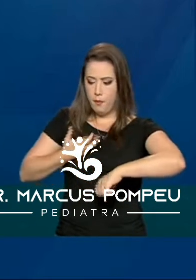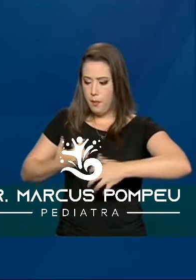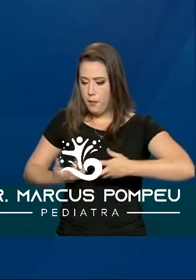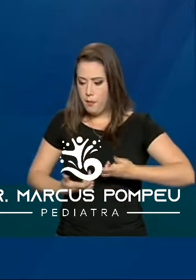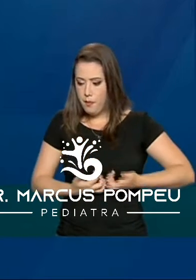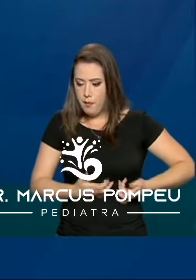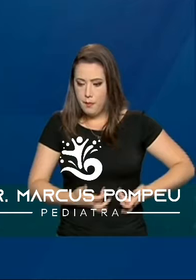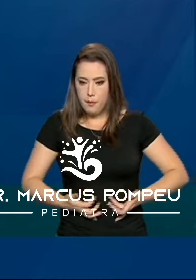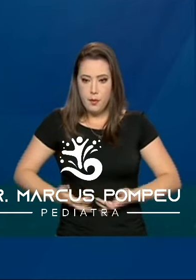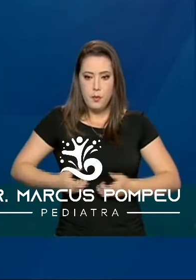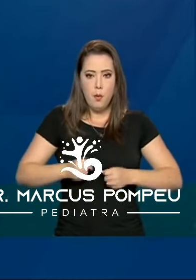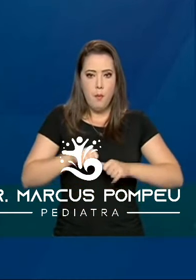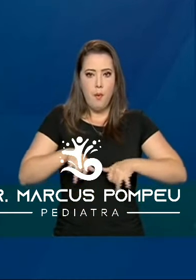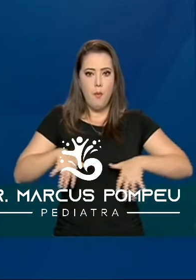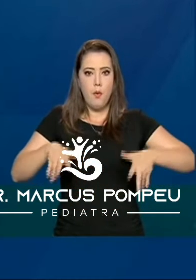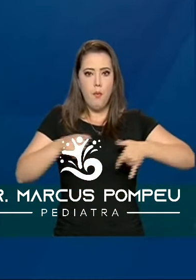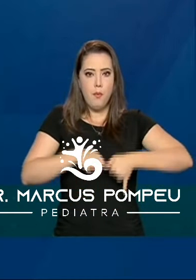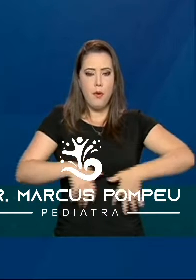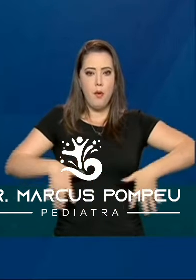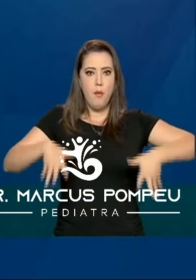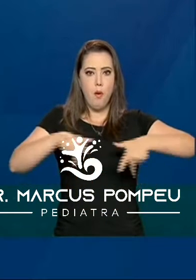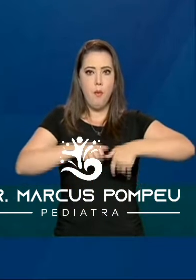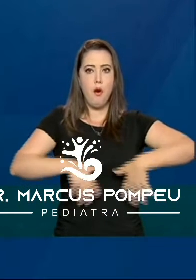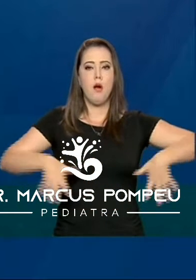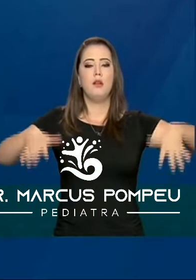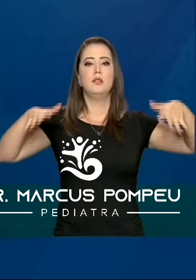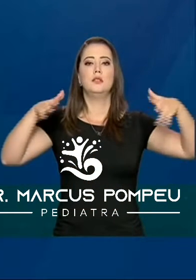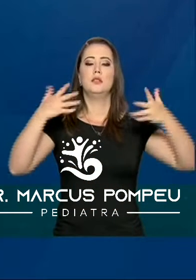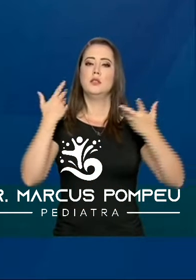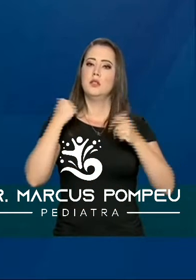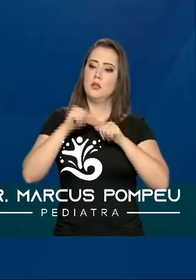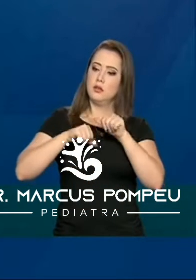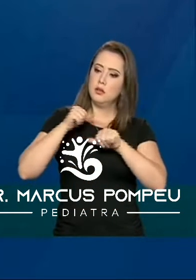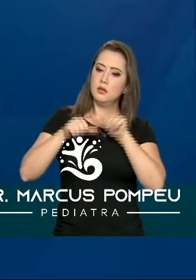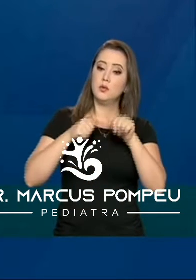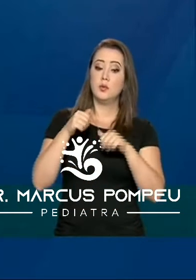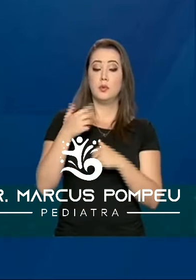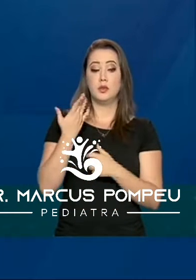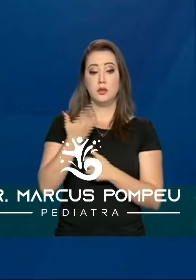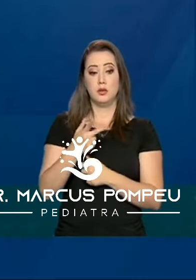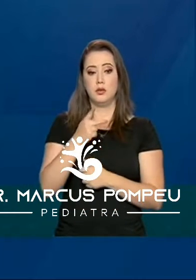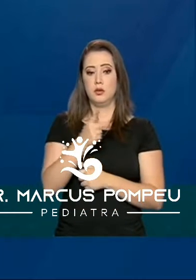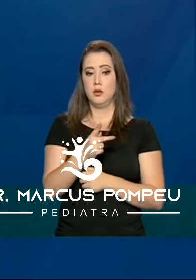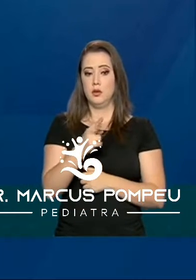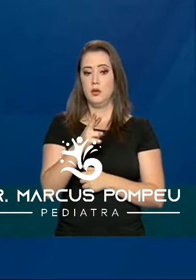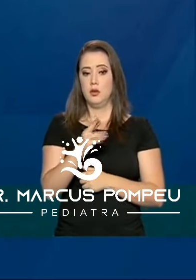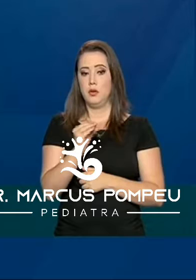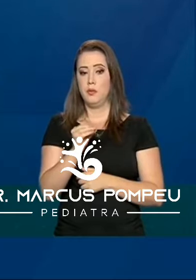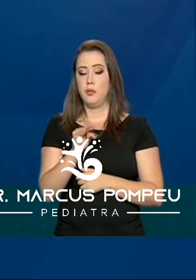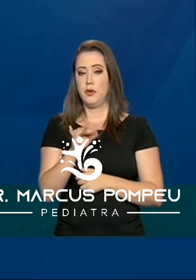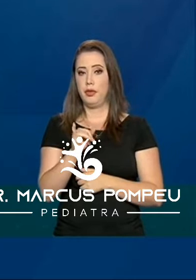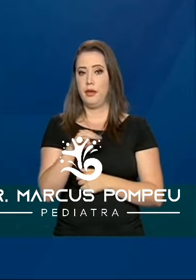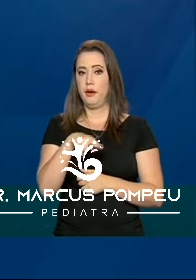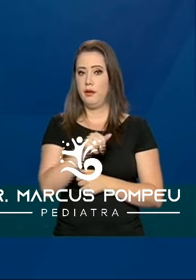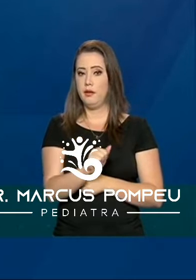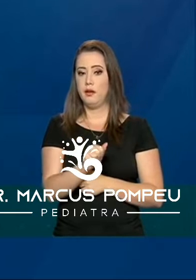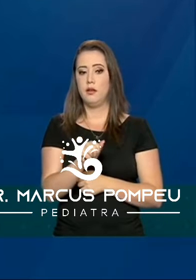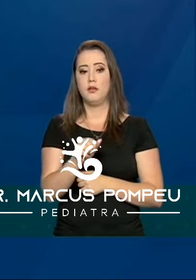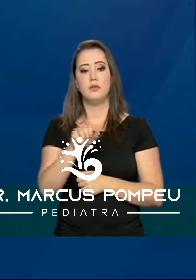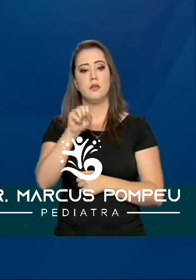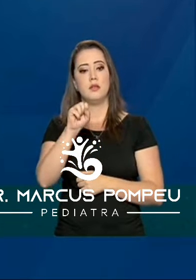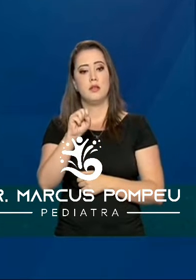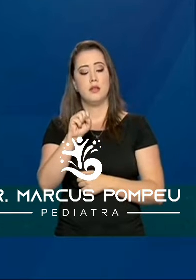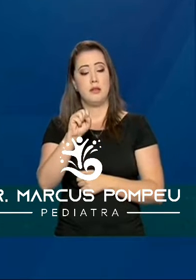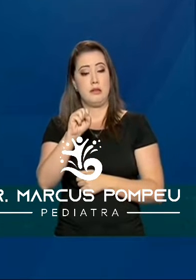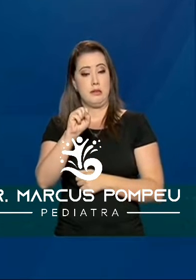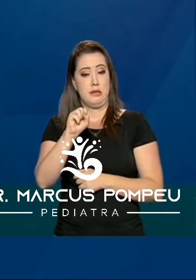um RNA que está se replicando com a RNA polimerase, fazendo proteína spike, de uma proteína spike que já não é mais a do